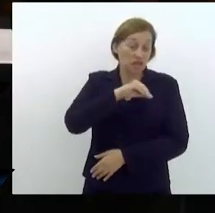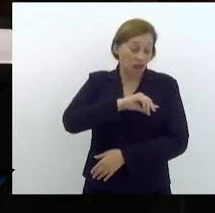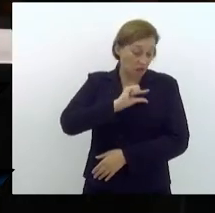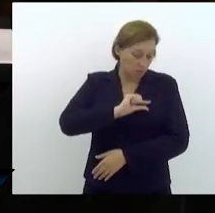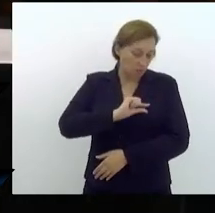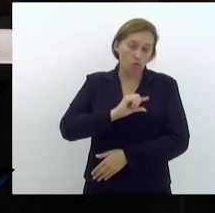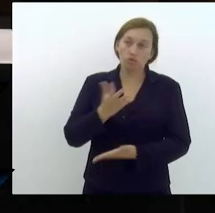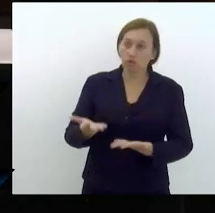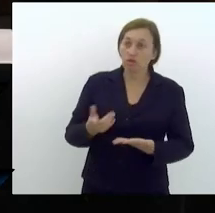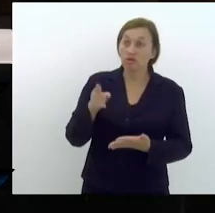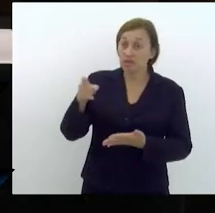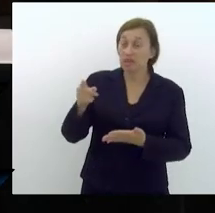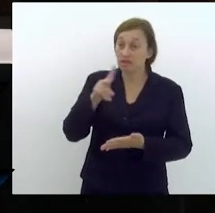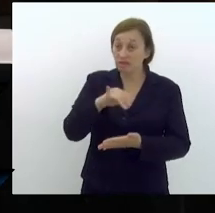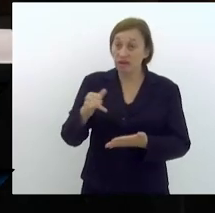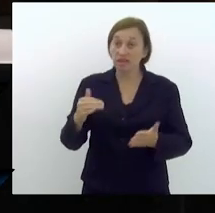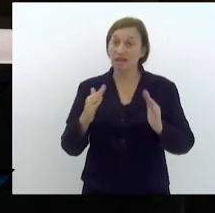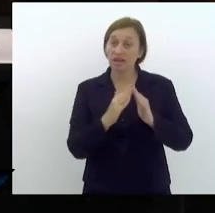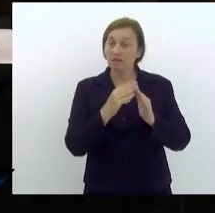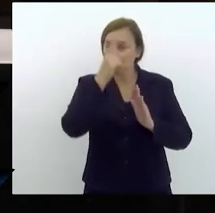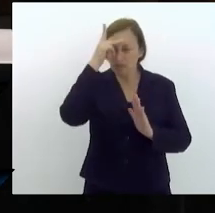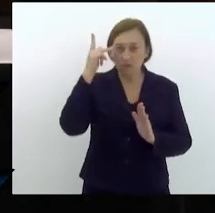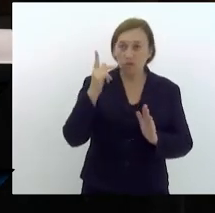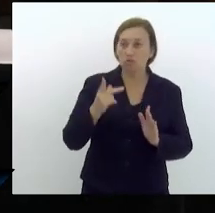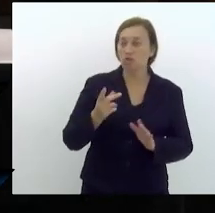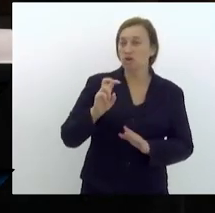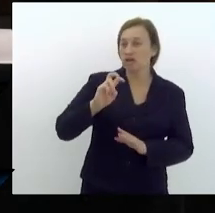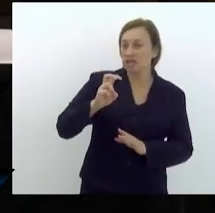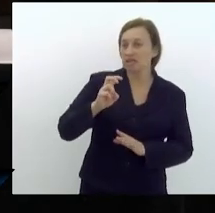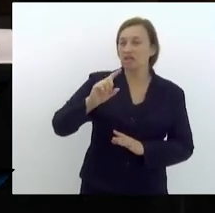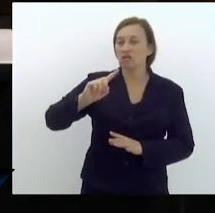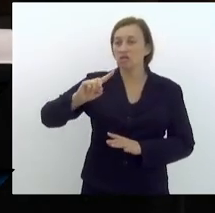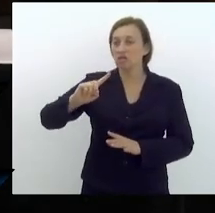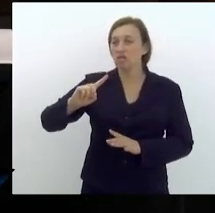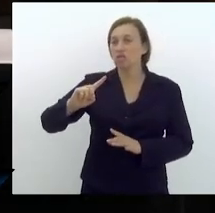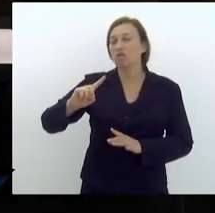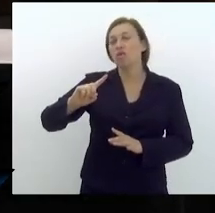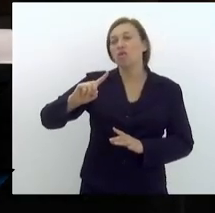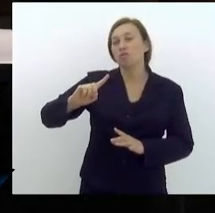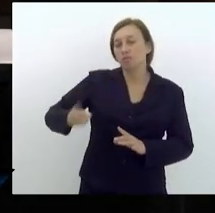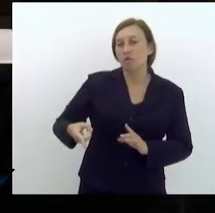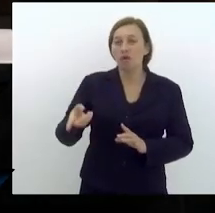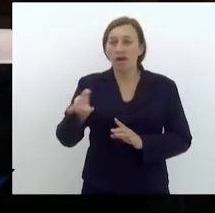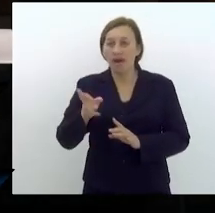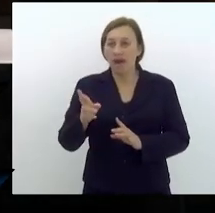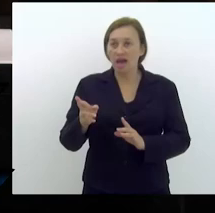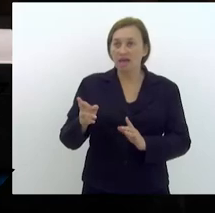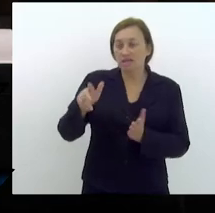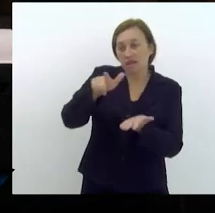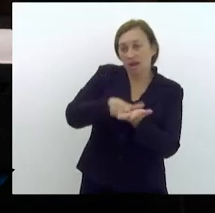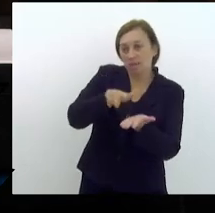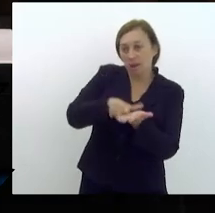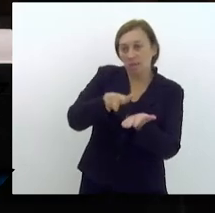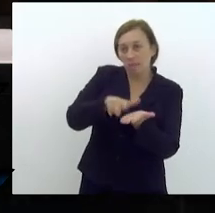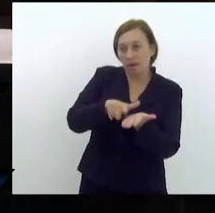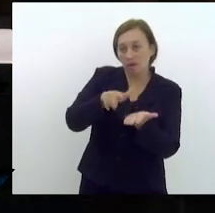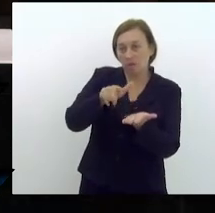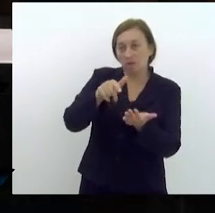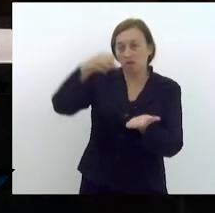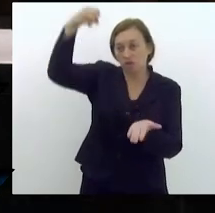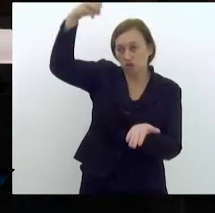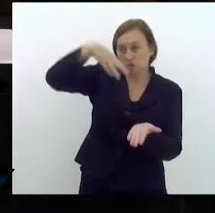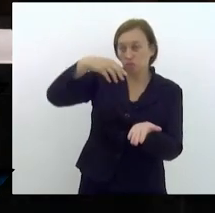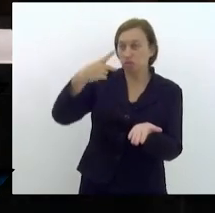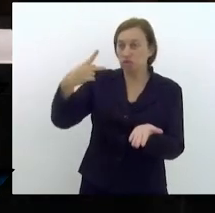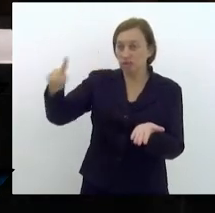na casa de uma pessoa que ganha r$ 5000 que ganha cinco seis vezes um salário mínimo a conta de luz dele é 200 E aí quando